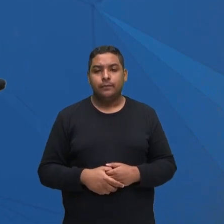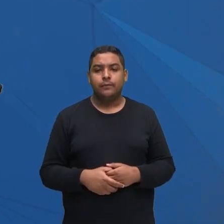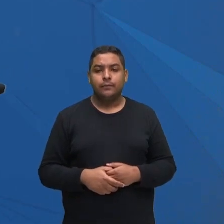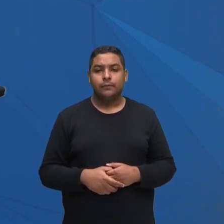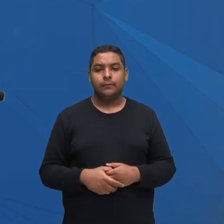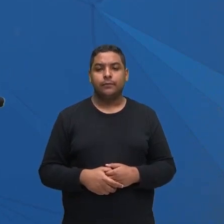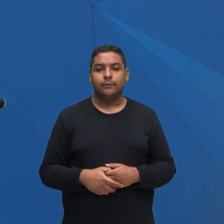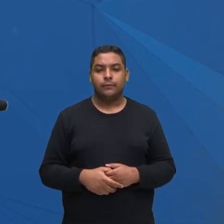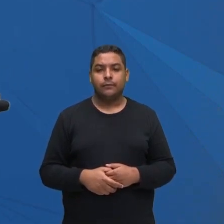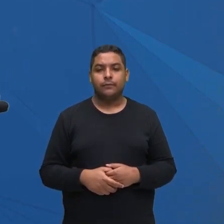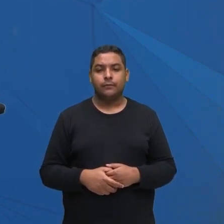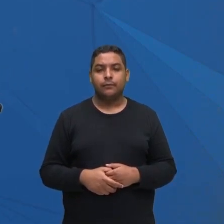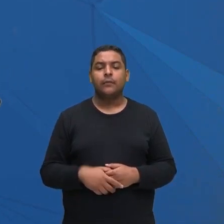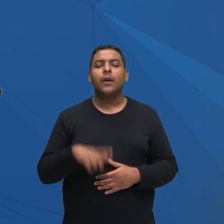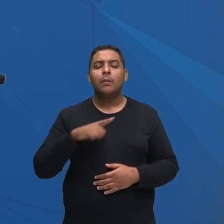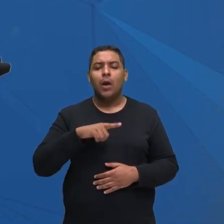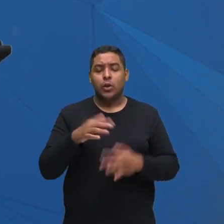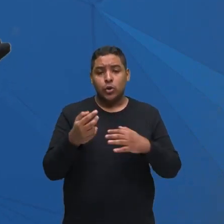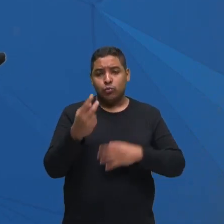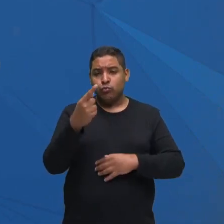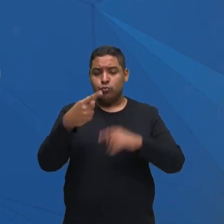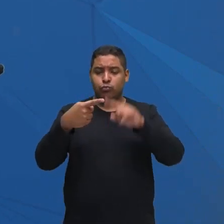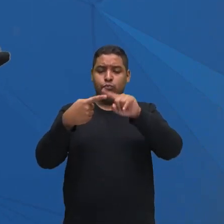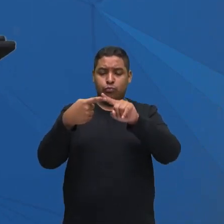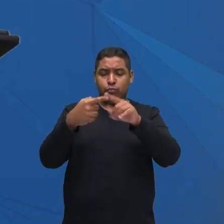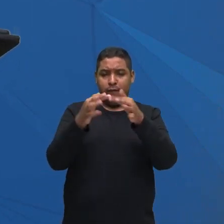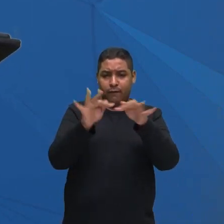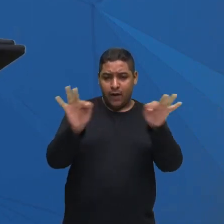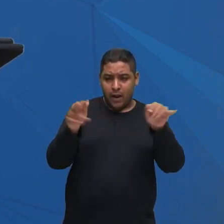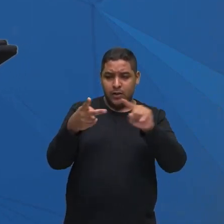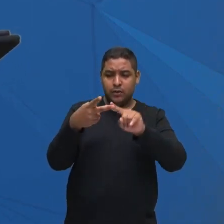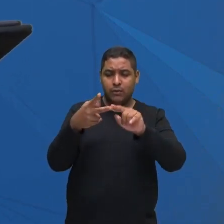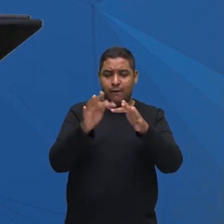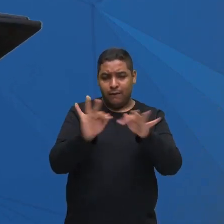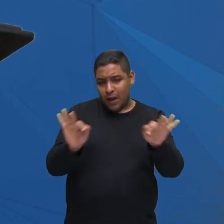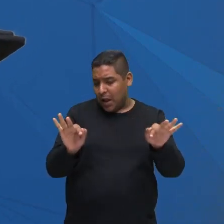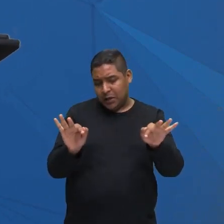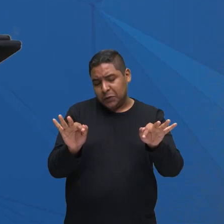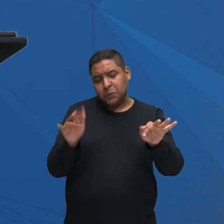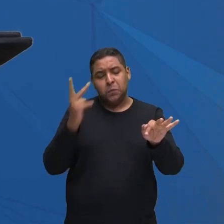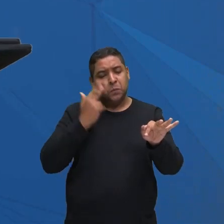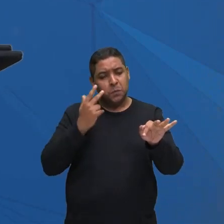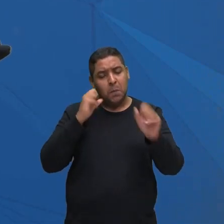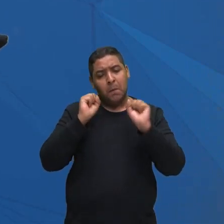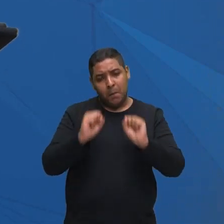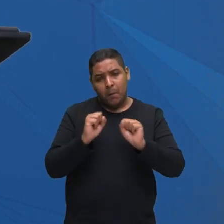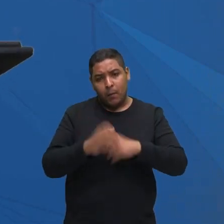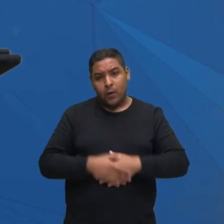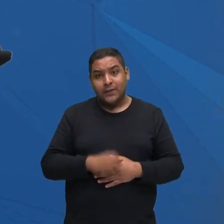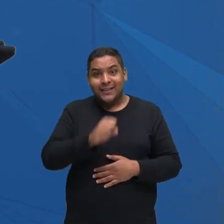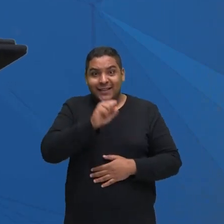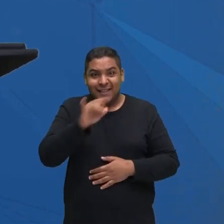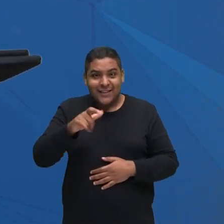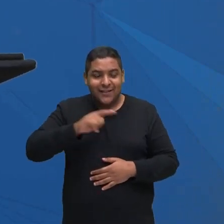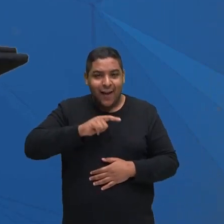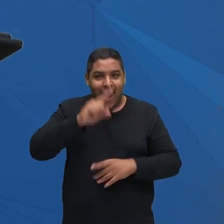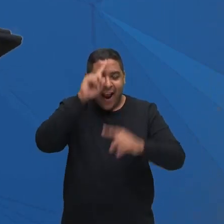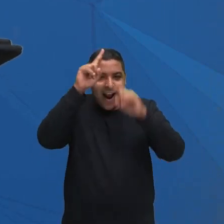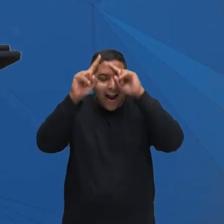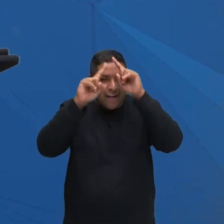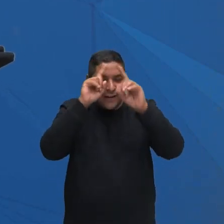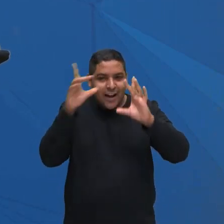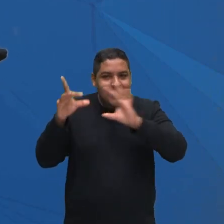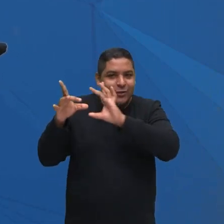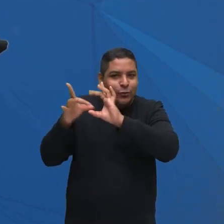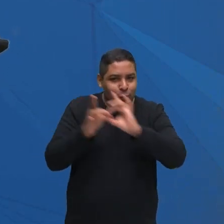vocês podem construir duas frases, mas se você tiver ali, né, a criatividade de juntá-las no mesmo contexto, na mesma frase, também